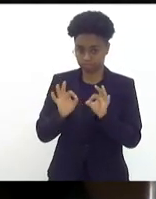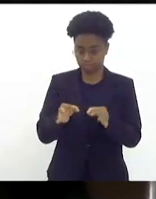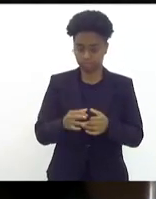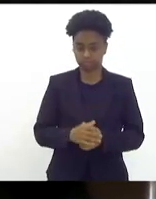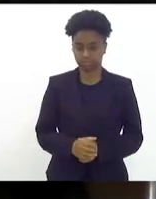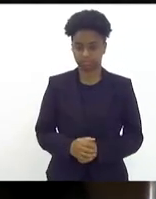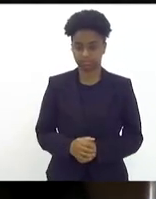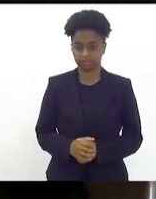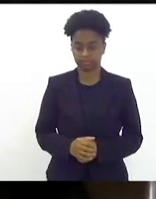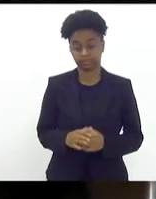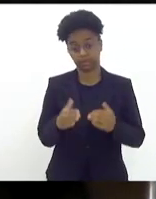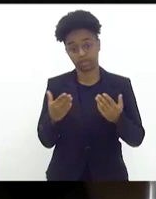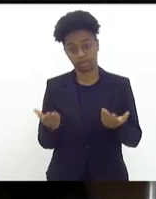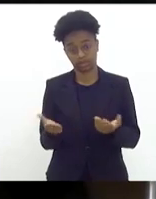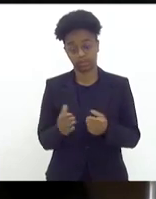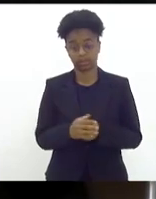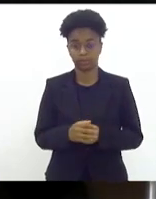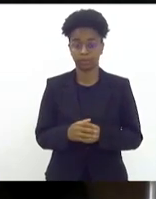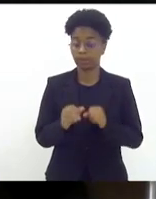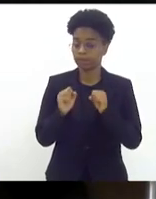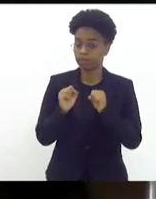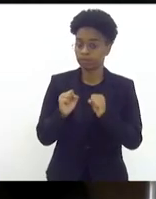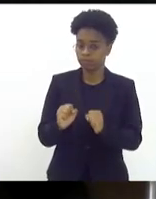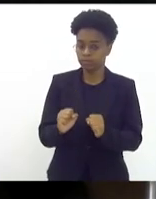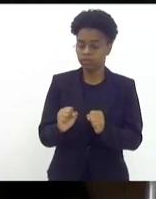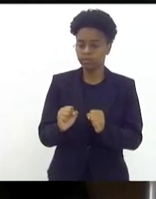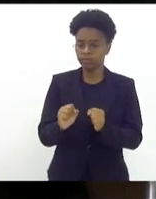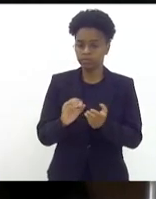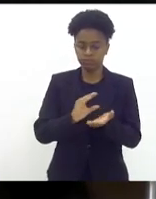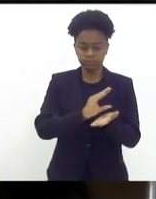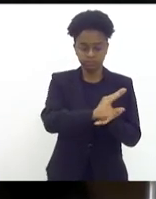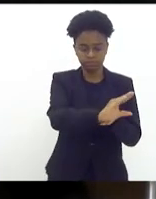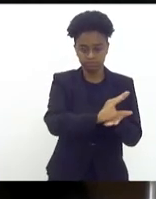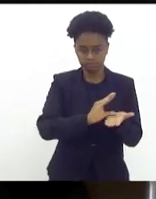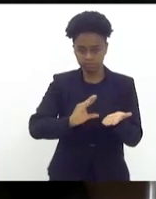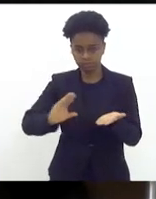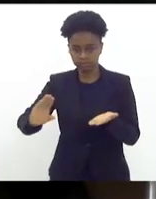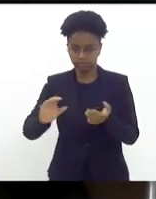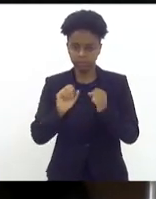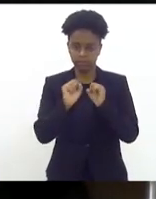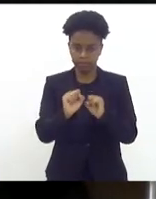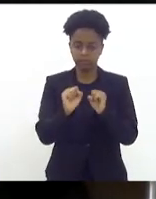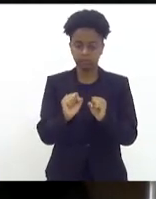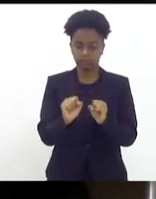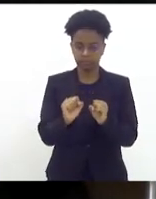Então, pode ter transferência de fundo a fundo, né?